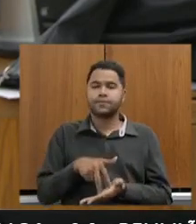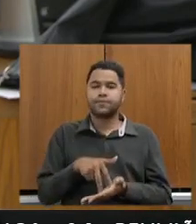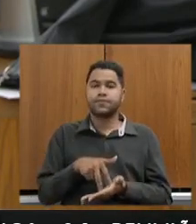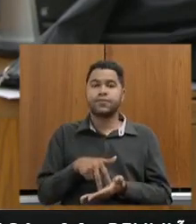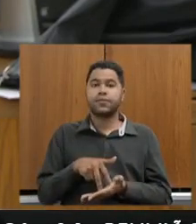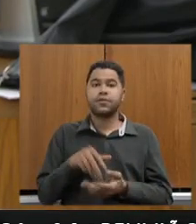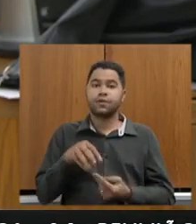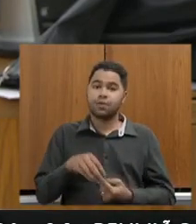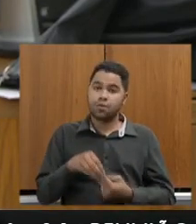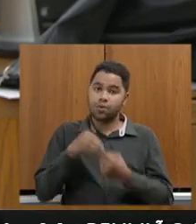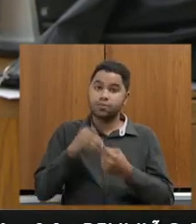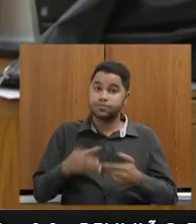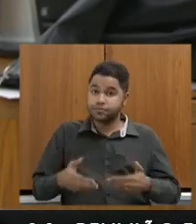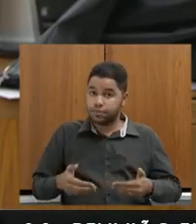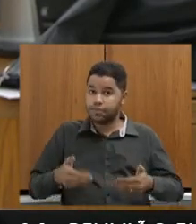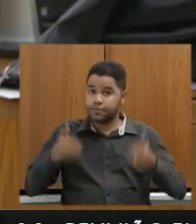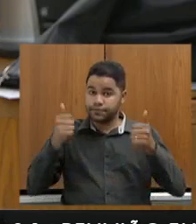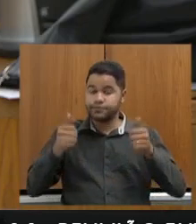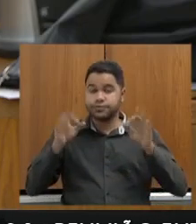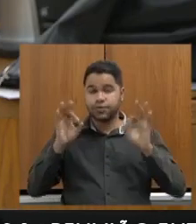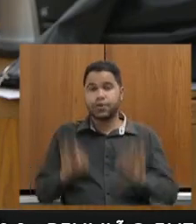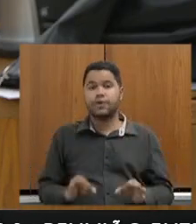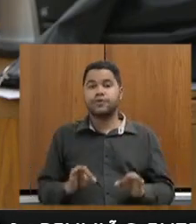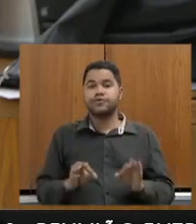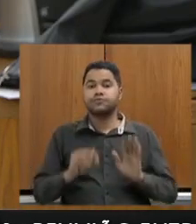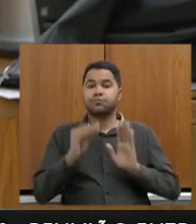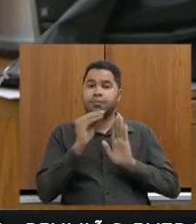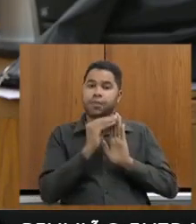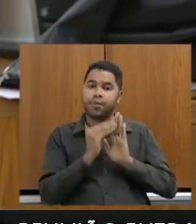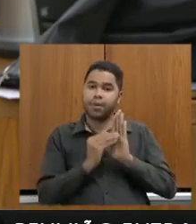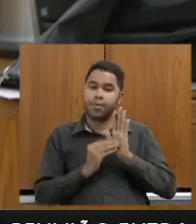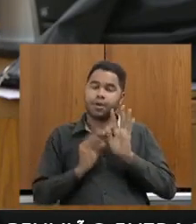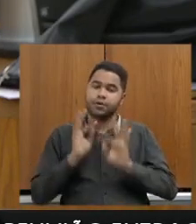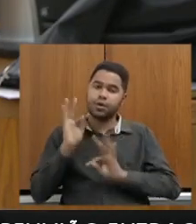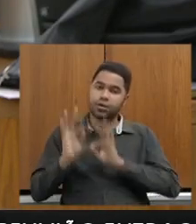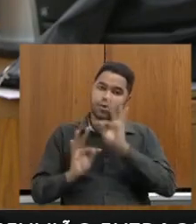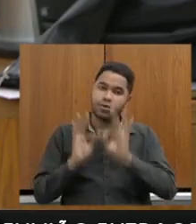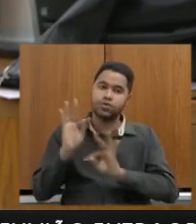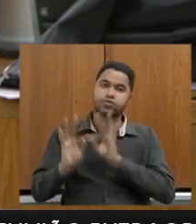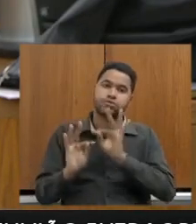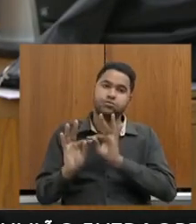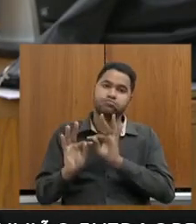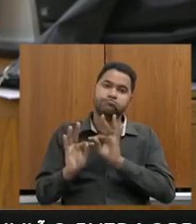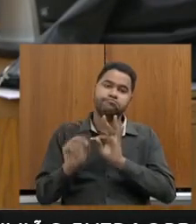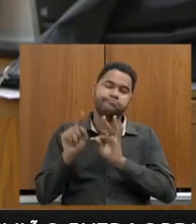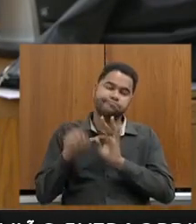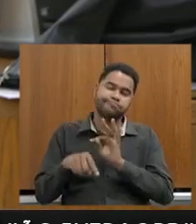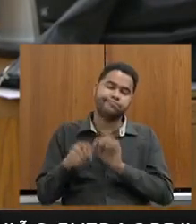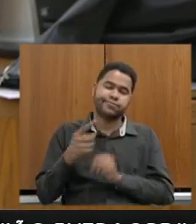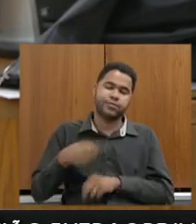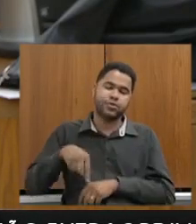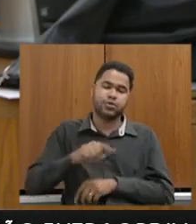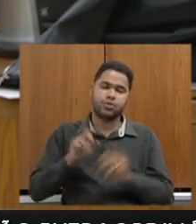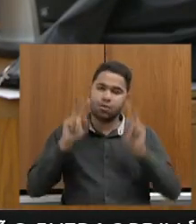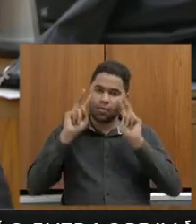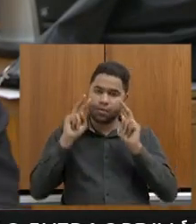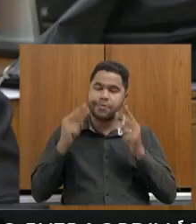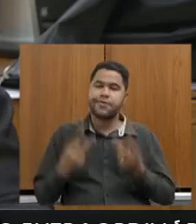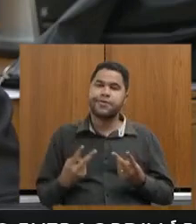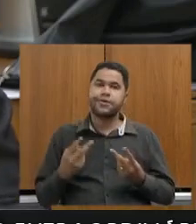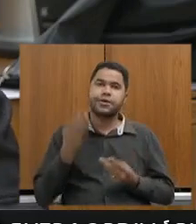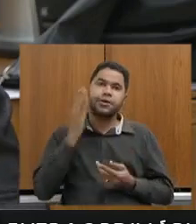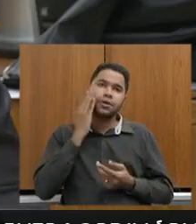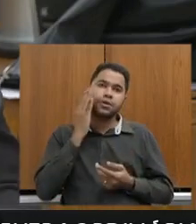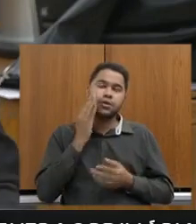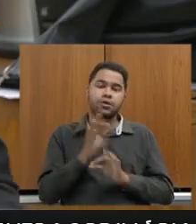a única forma de melhorar com eficiência colocando tecnologia e essa tecnologia de produção digital é uma cliente reconhece e